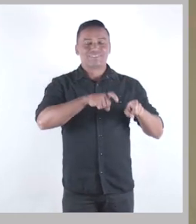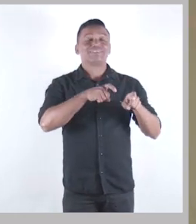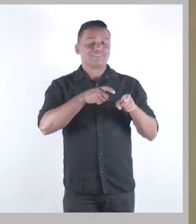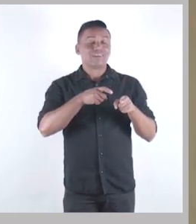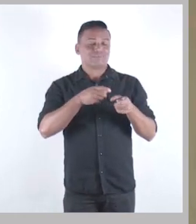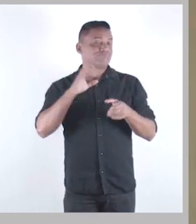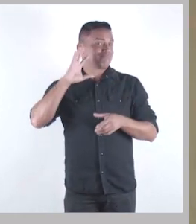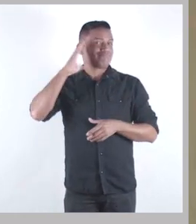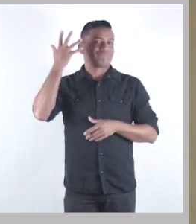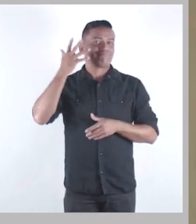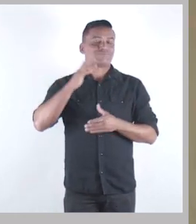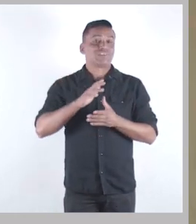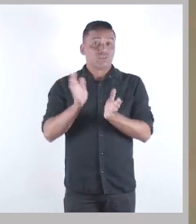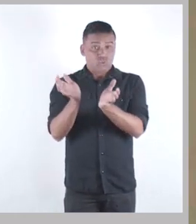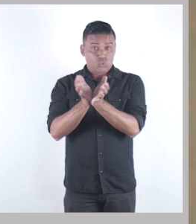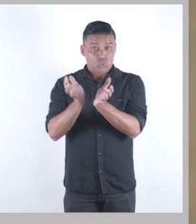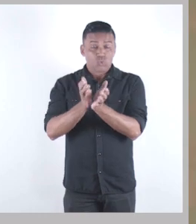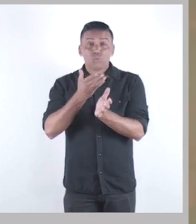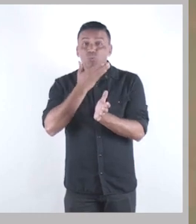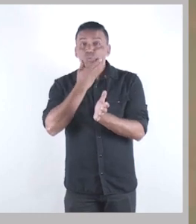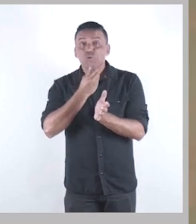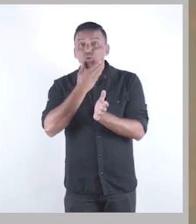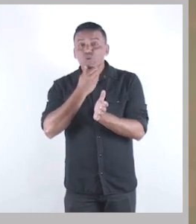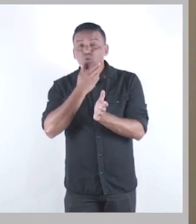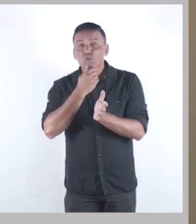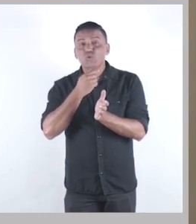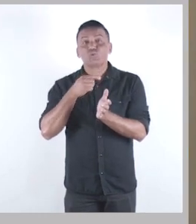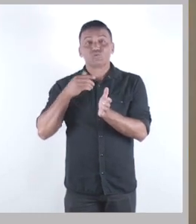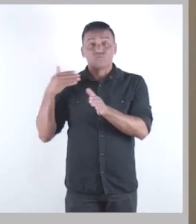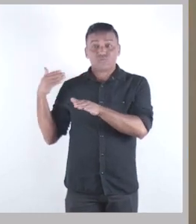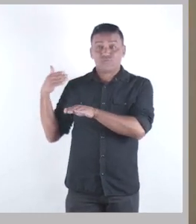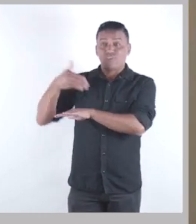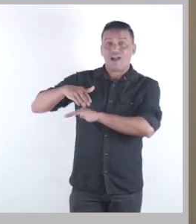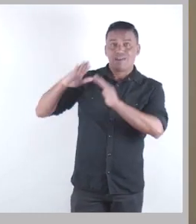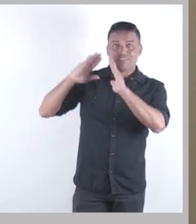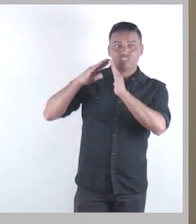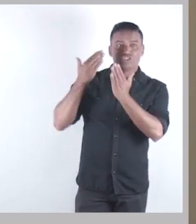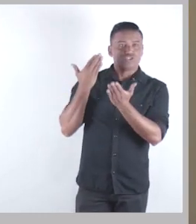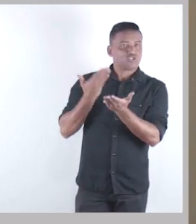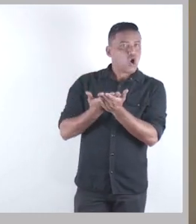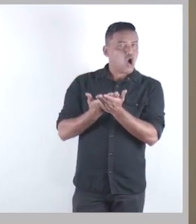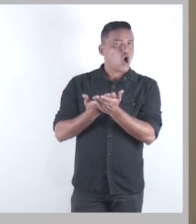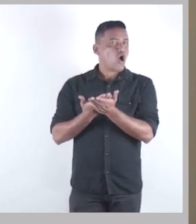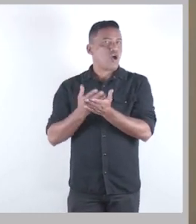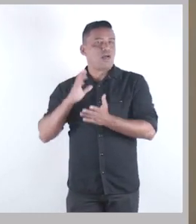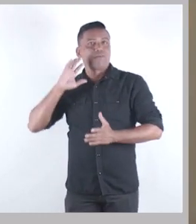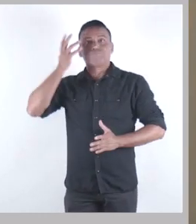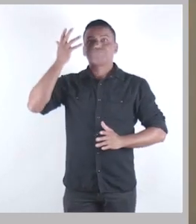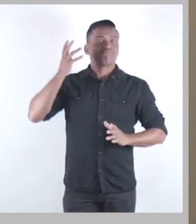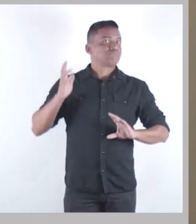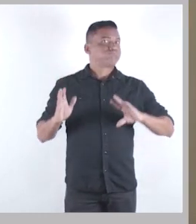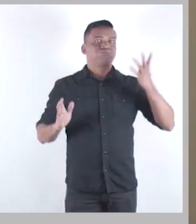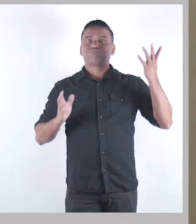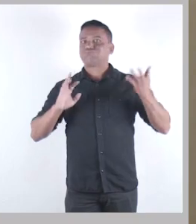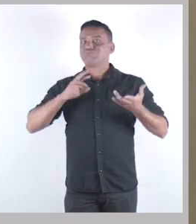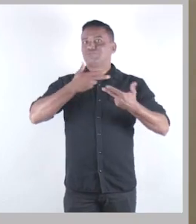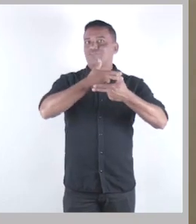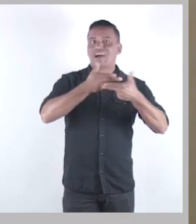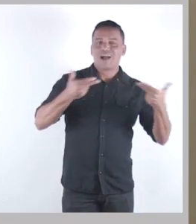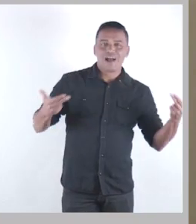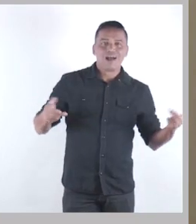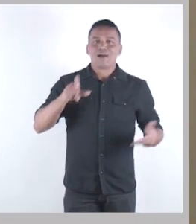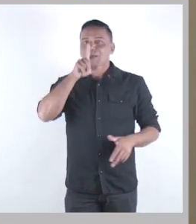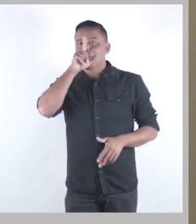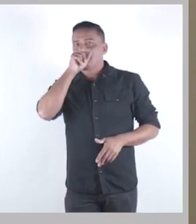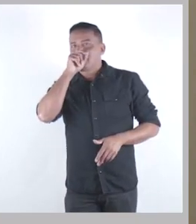no campo. Os meninos vão à escola, no regresso tem várias aventuras próprias de adolescentes, caçam